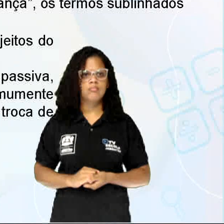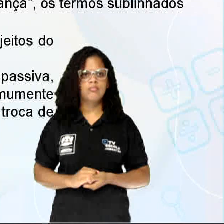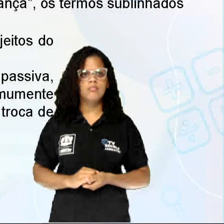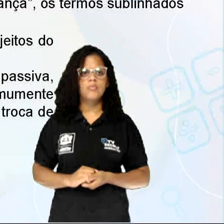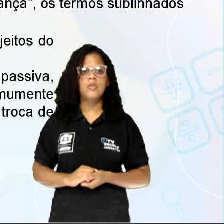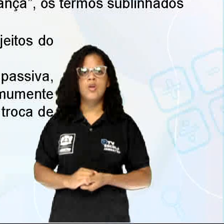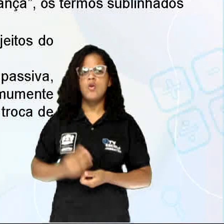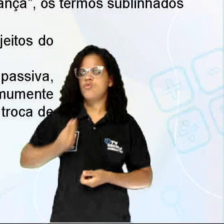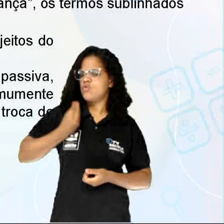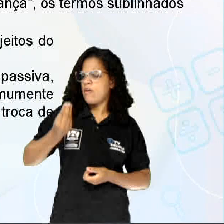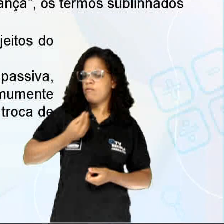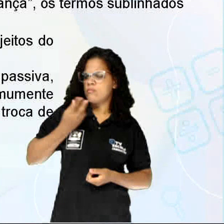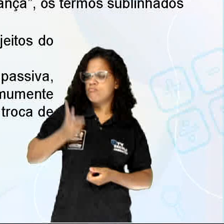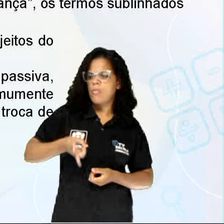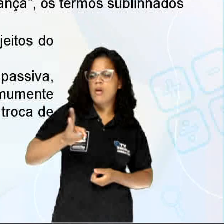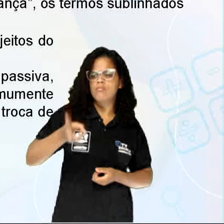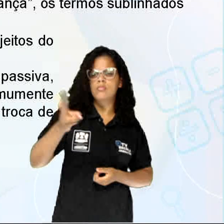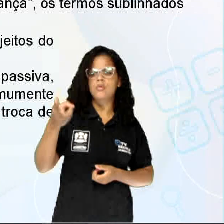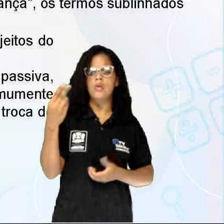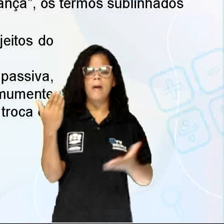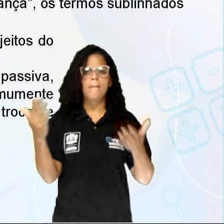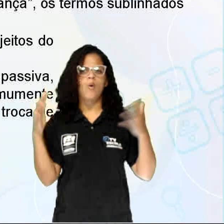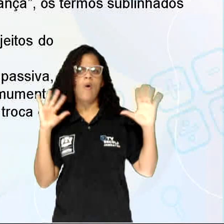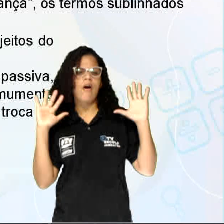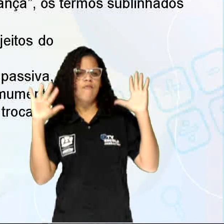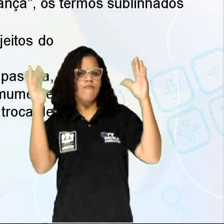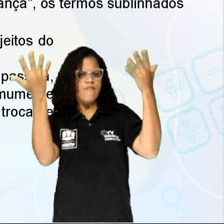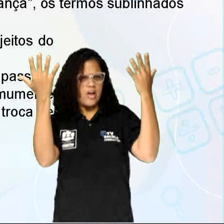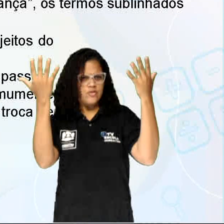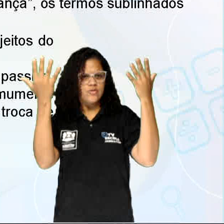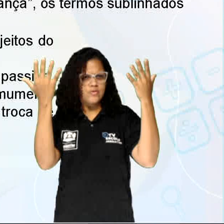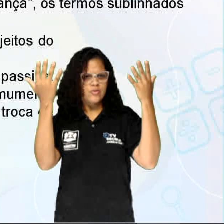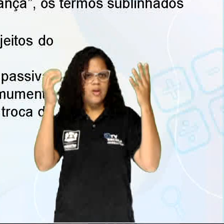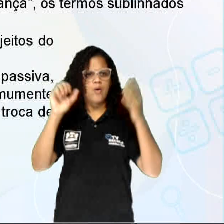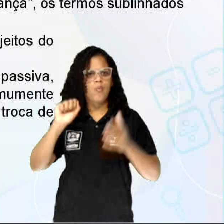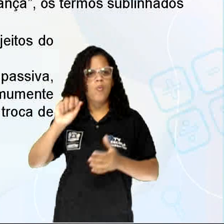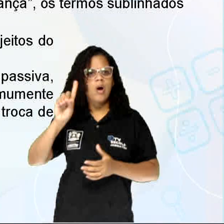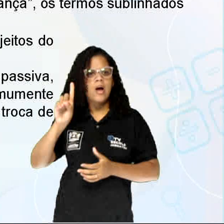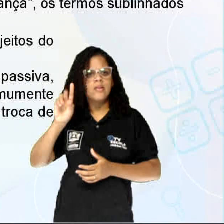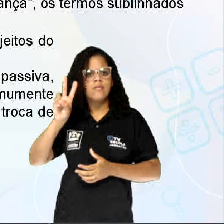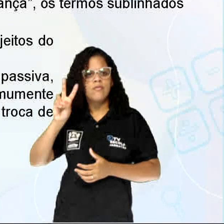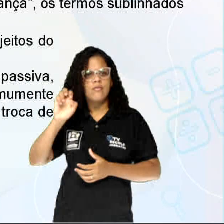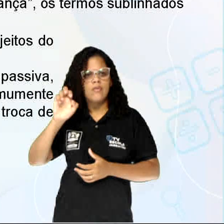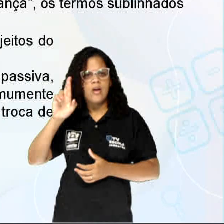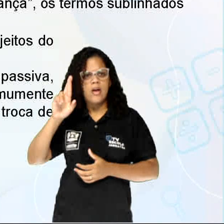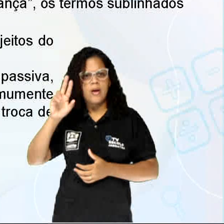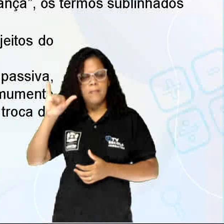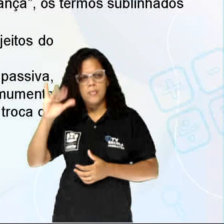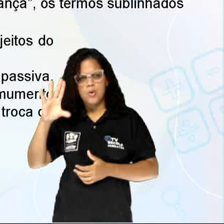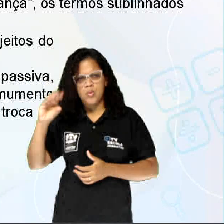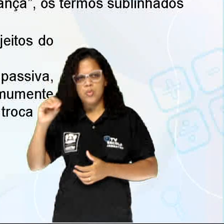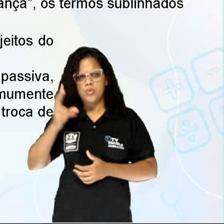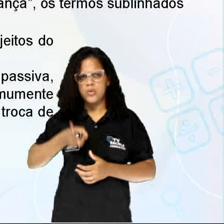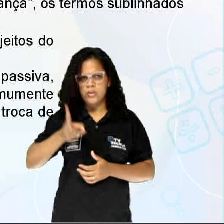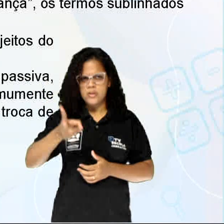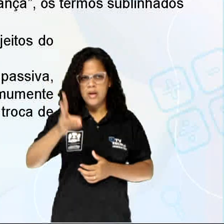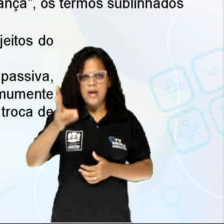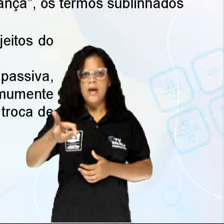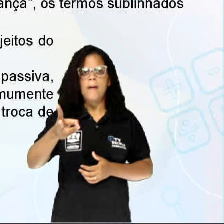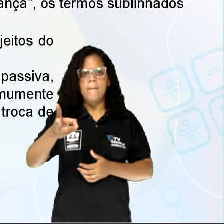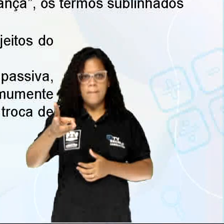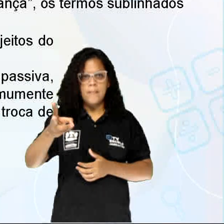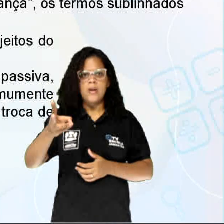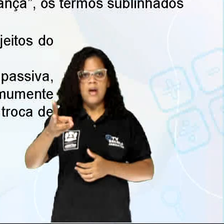seja sempre uma festa, o advérbio sempre expressa a intensidade em relação à festa em que a vida se